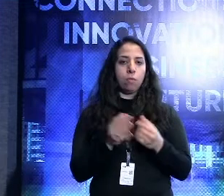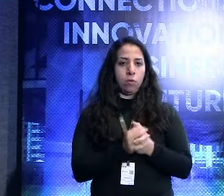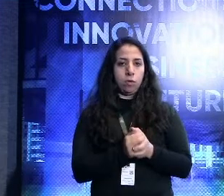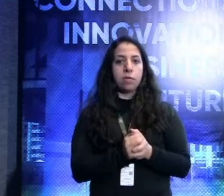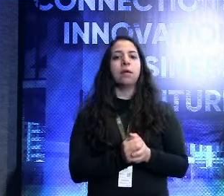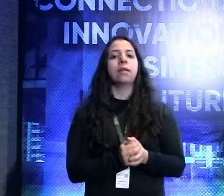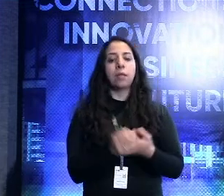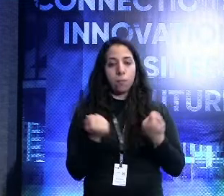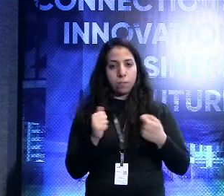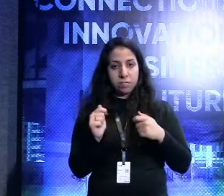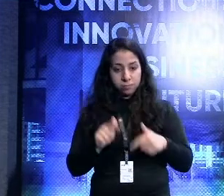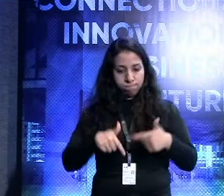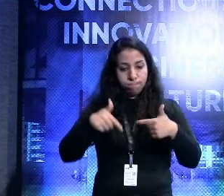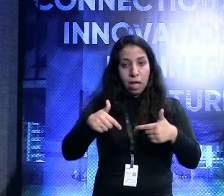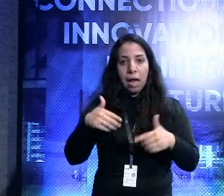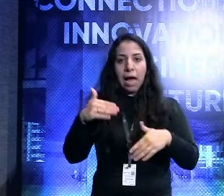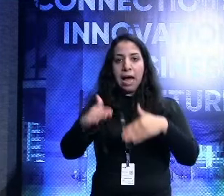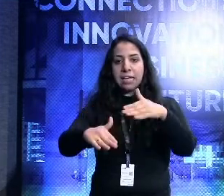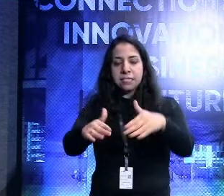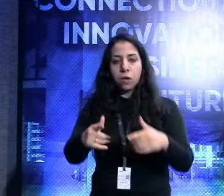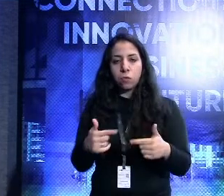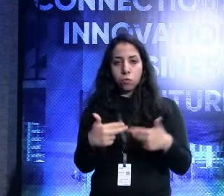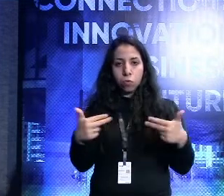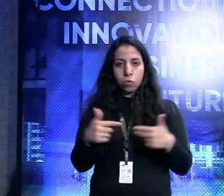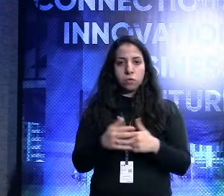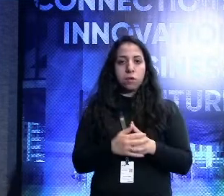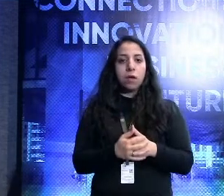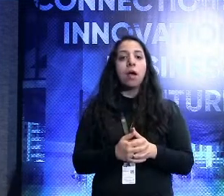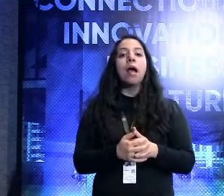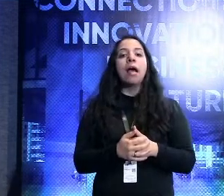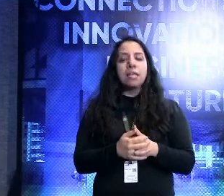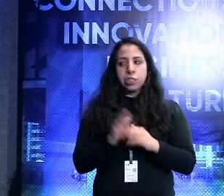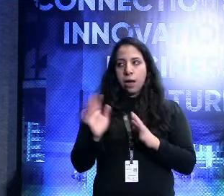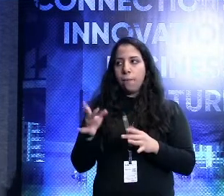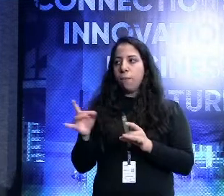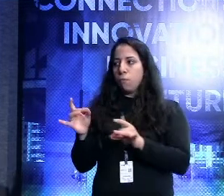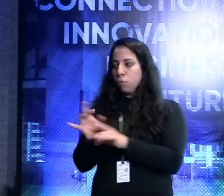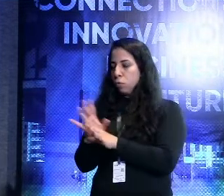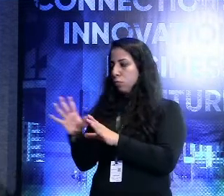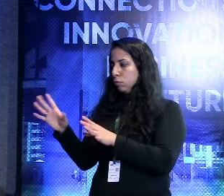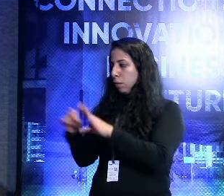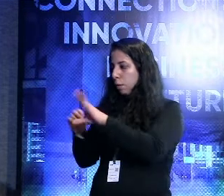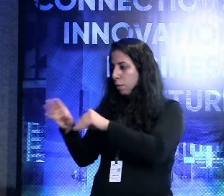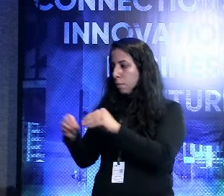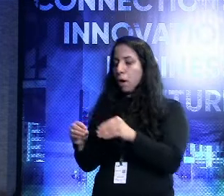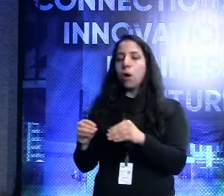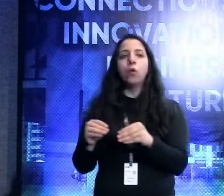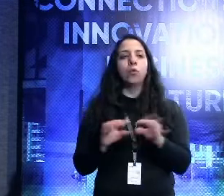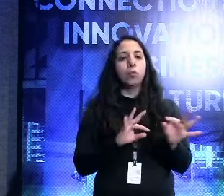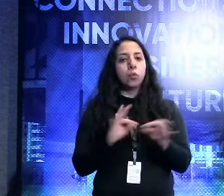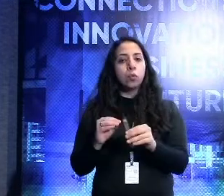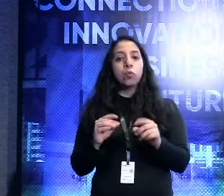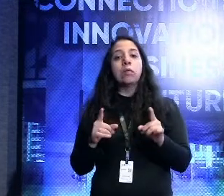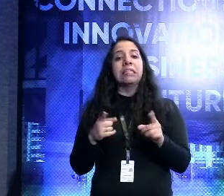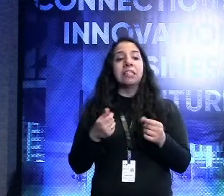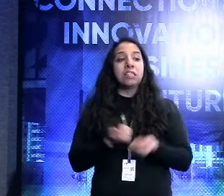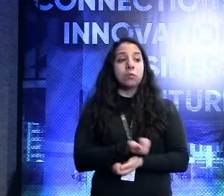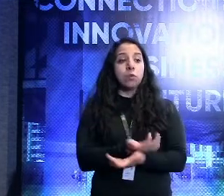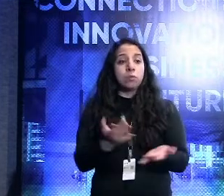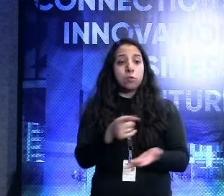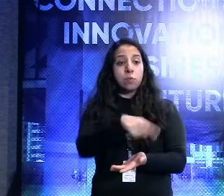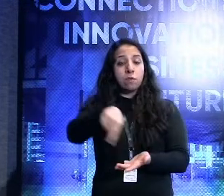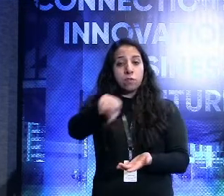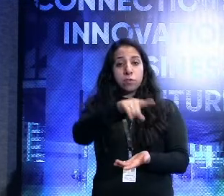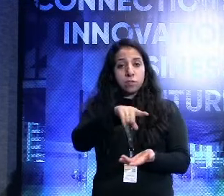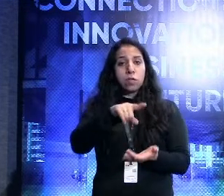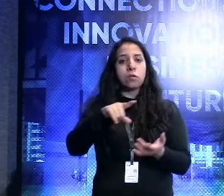gente teve antes, né? E aí, beleza, com essas ações em mãos. E não se preocupem, tá, pessoal? A gente disponibilizou para vocês um